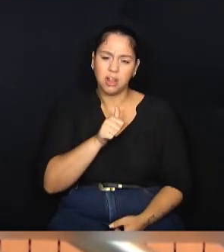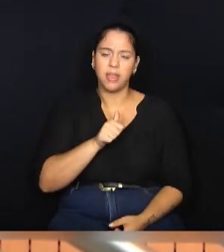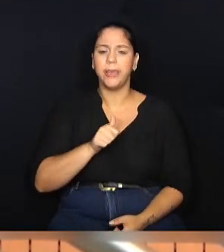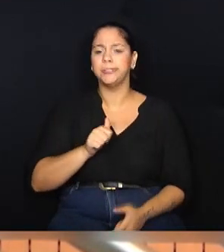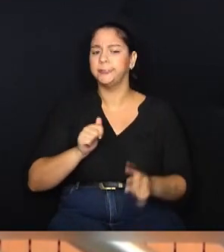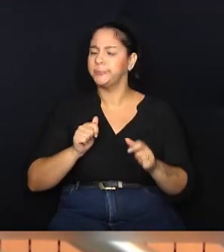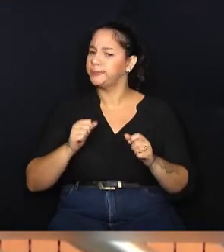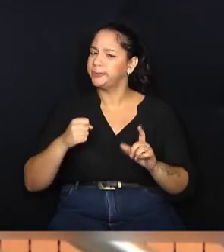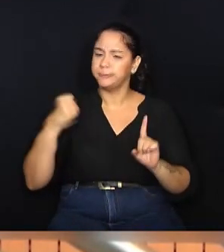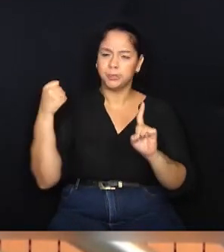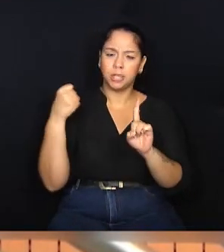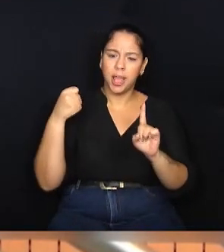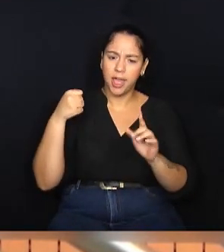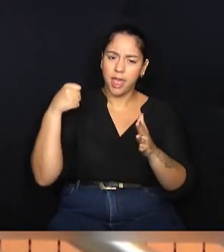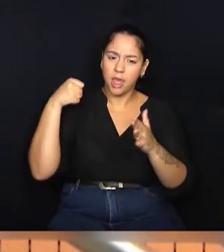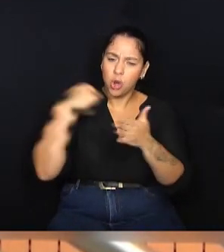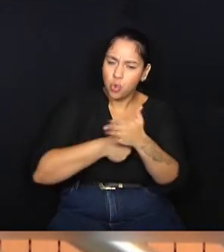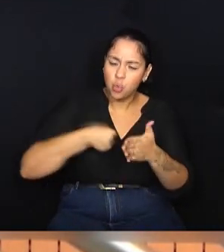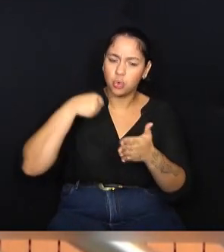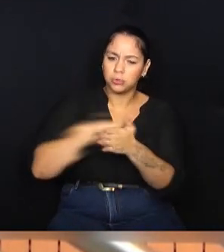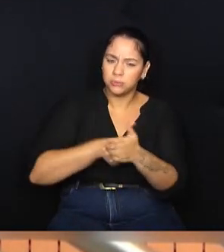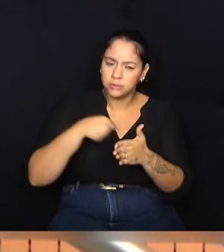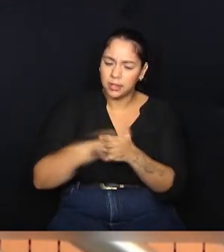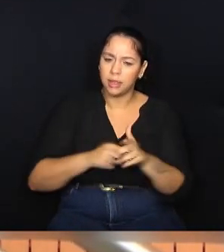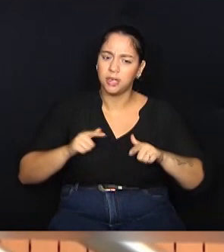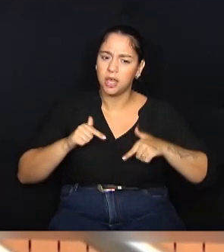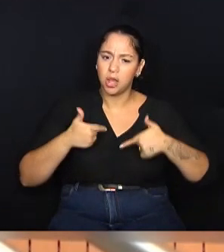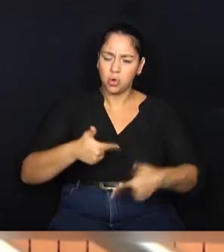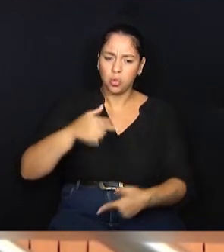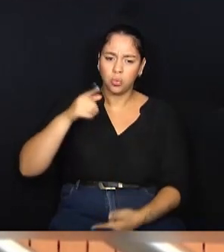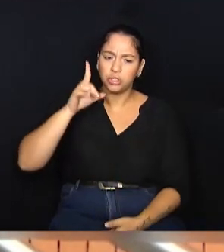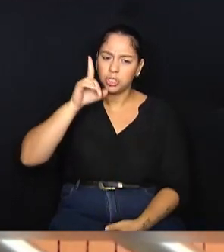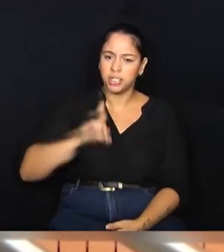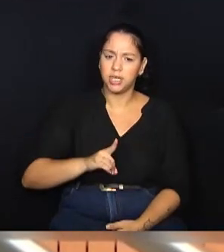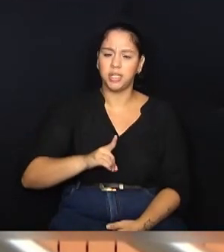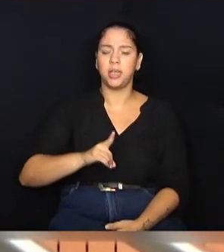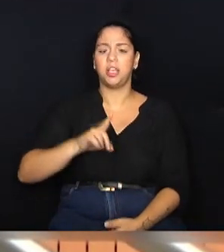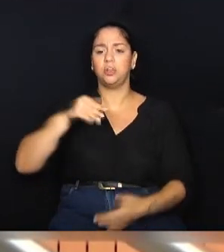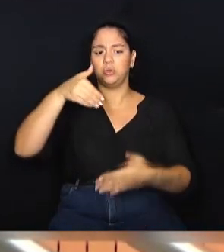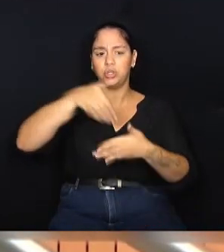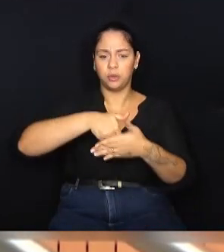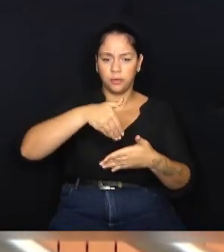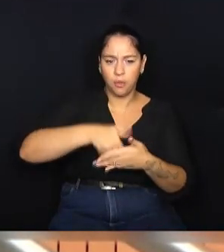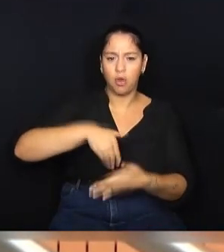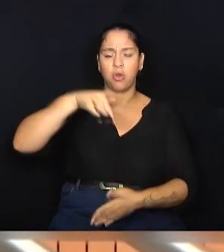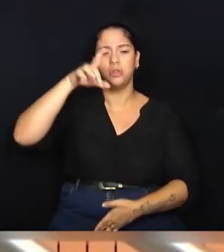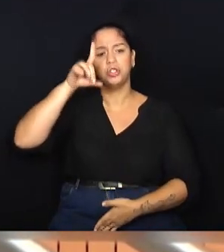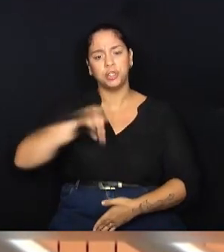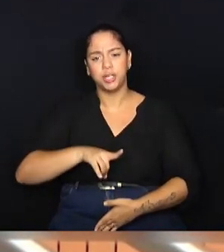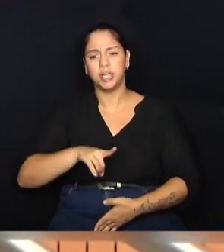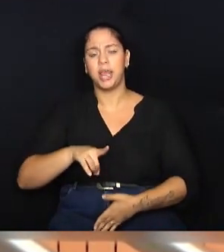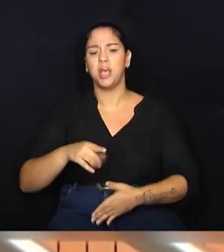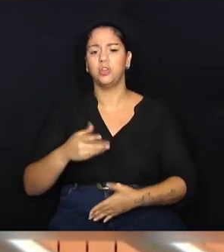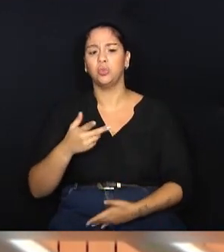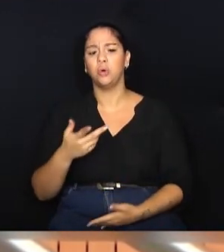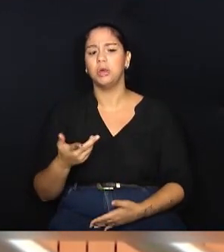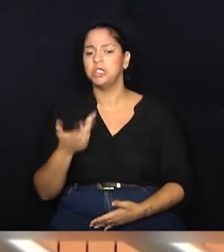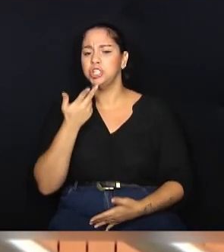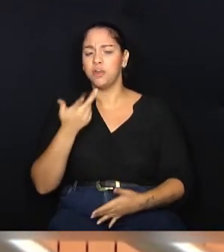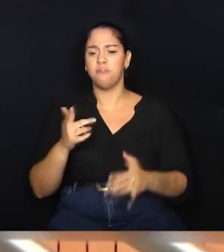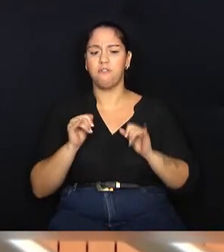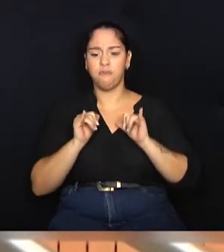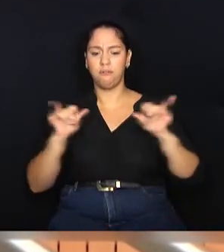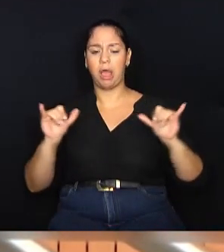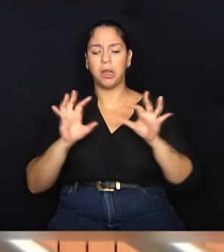até onde nós chegamos, conquistar o direito de voto, o direito de liberdade de fala, o direito de não estar